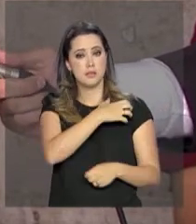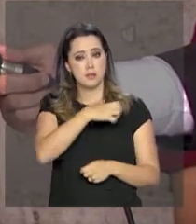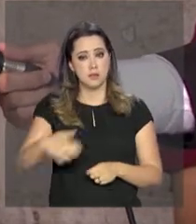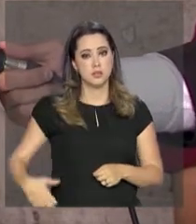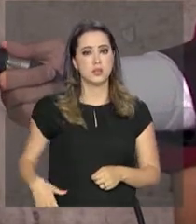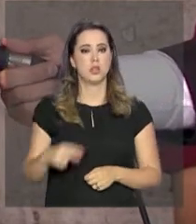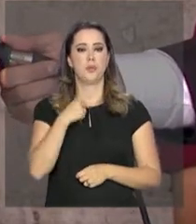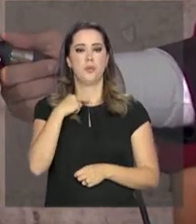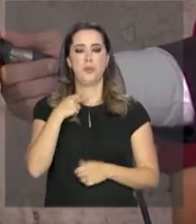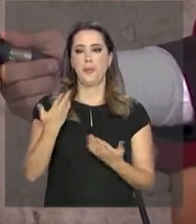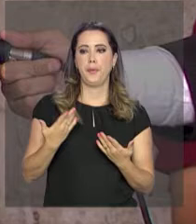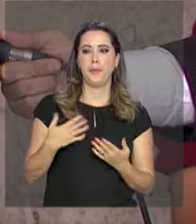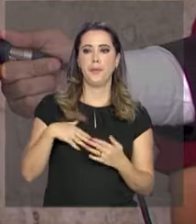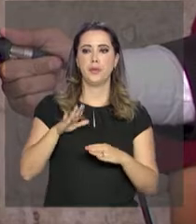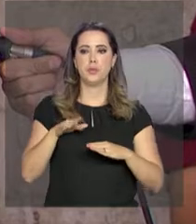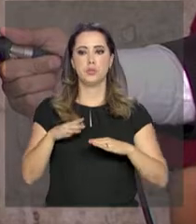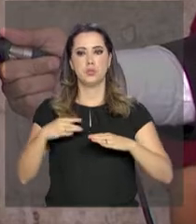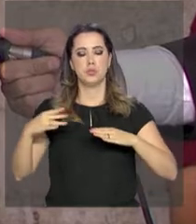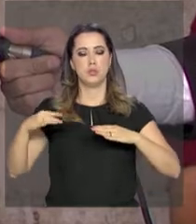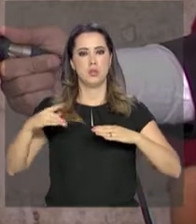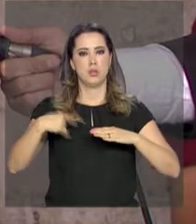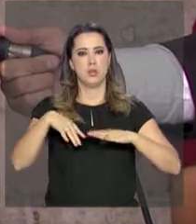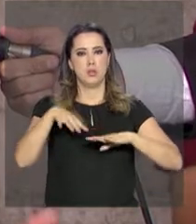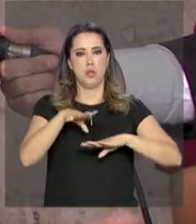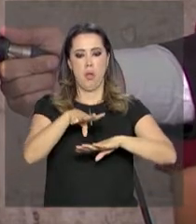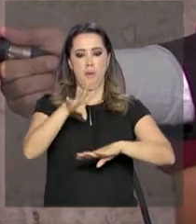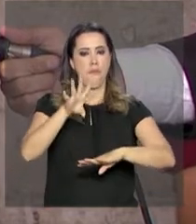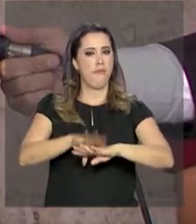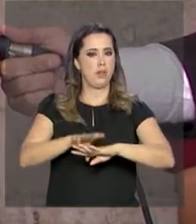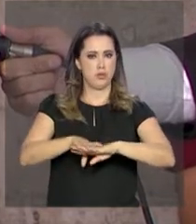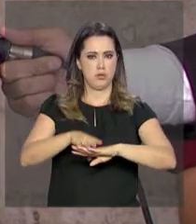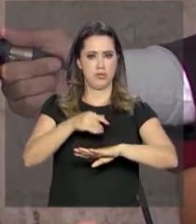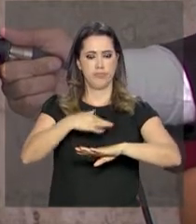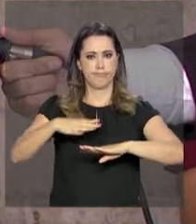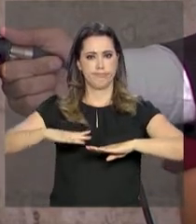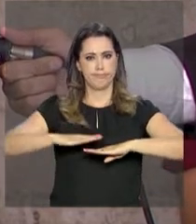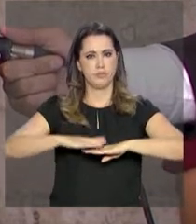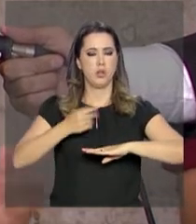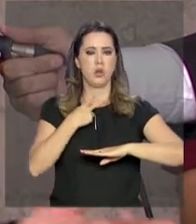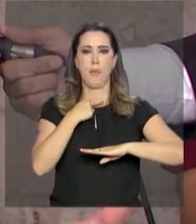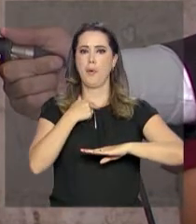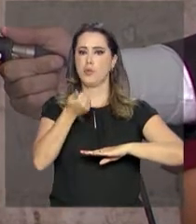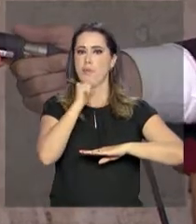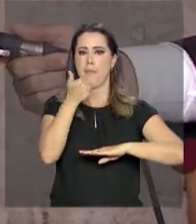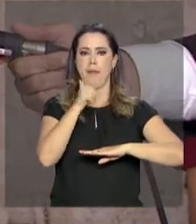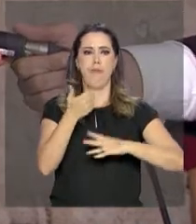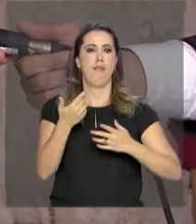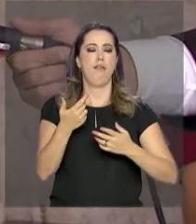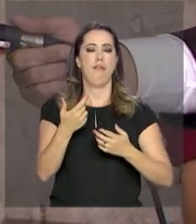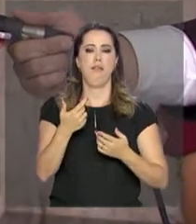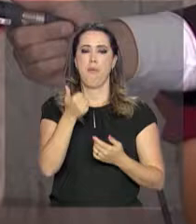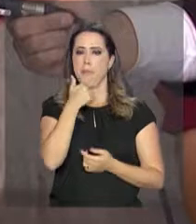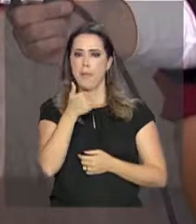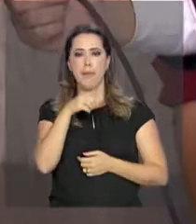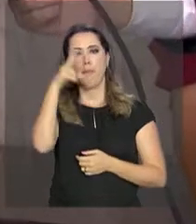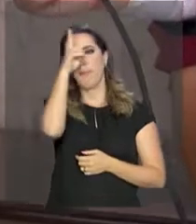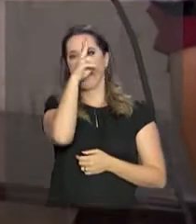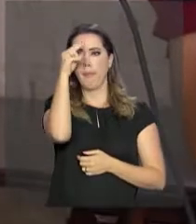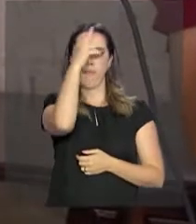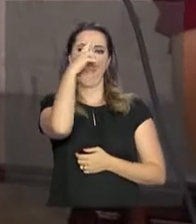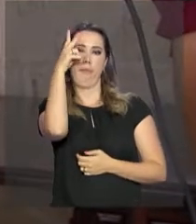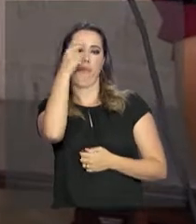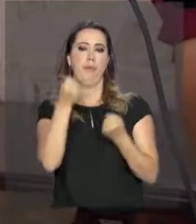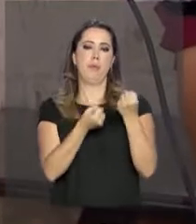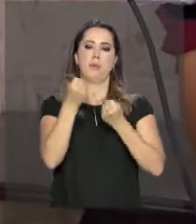né não webb dirigiu depois de beber bebidas alcoólicas a